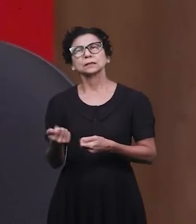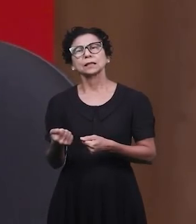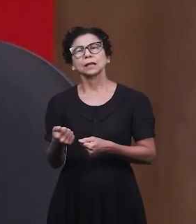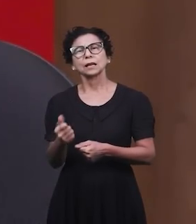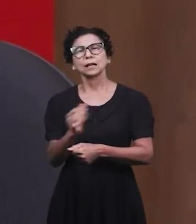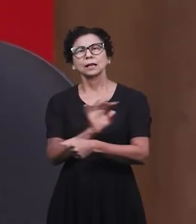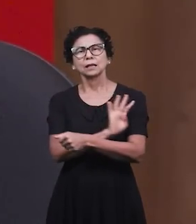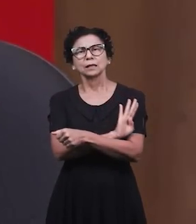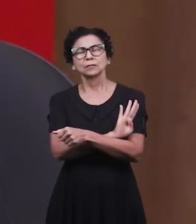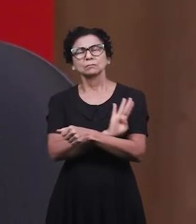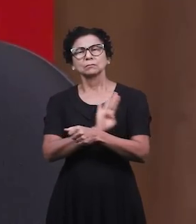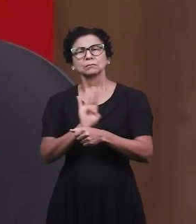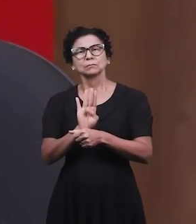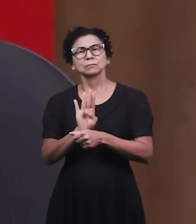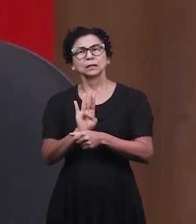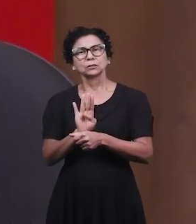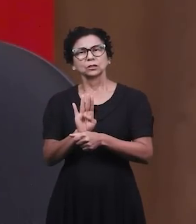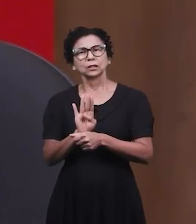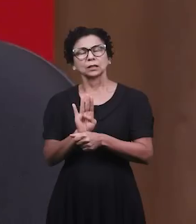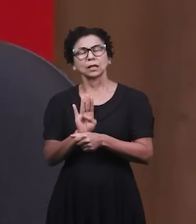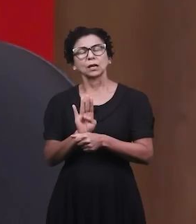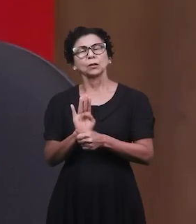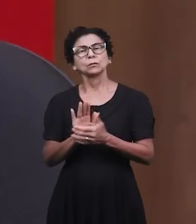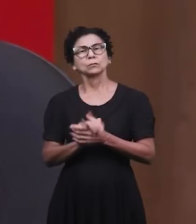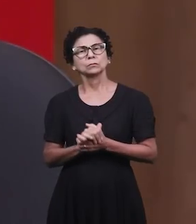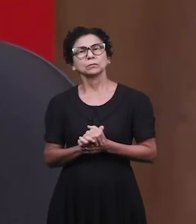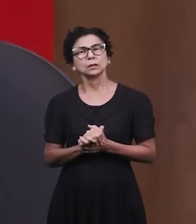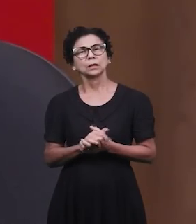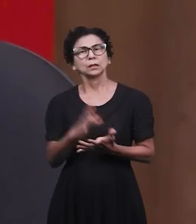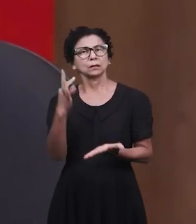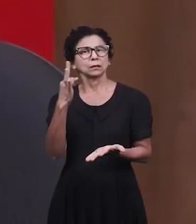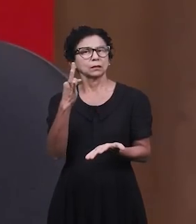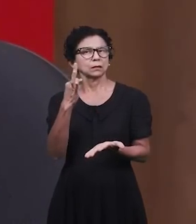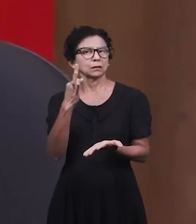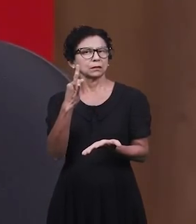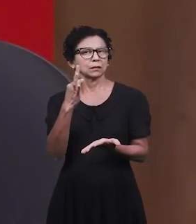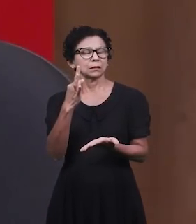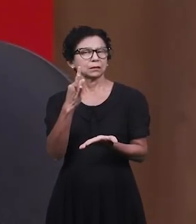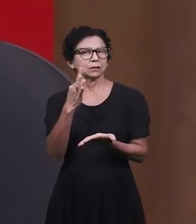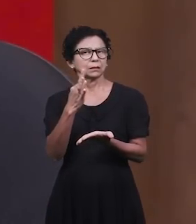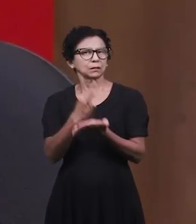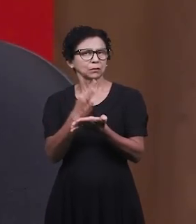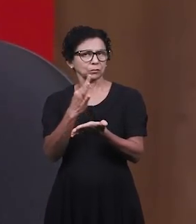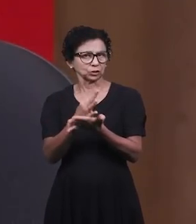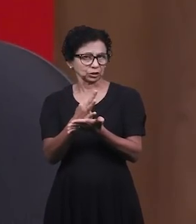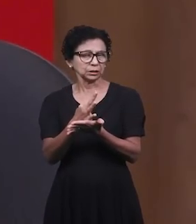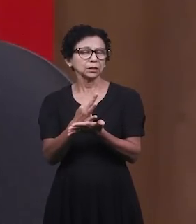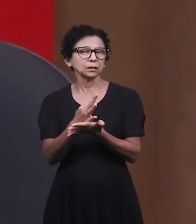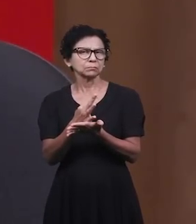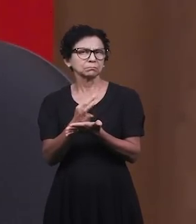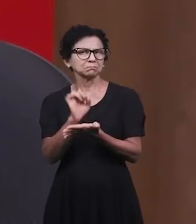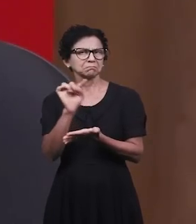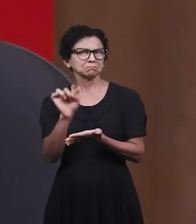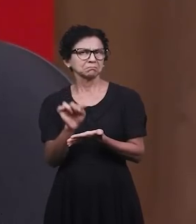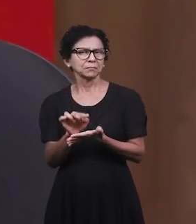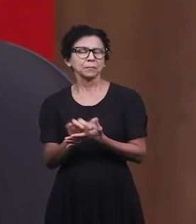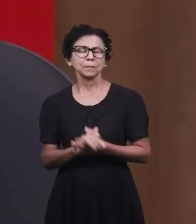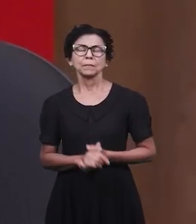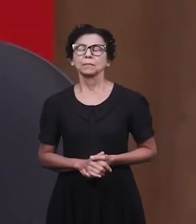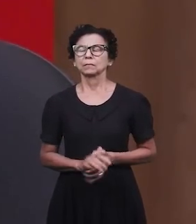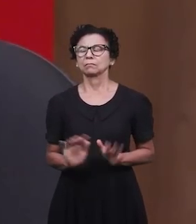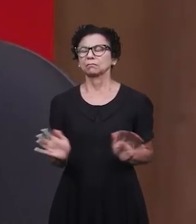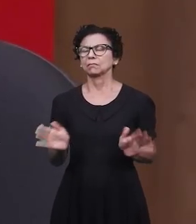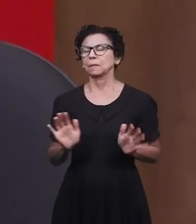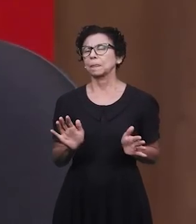clara. Não somos contra aqueles irmãos que fazem o seu curso lá, vão